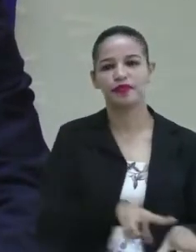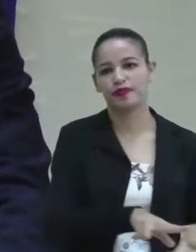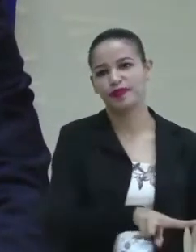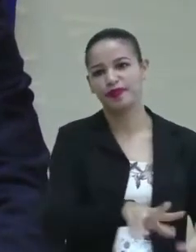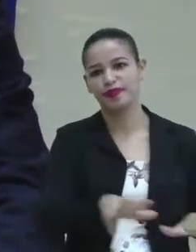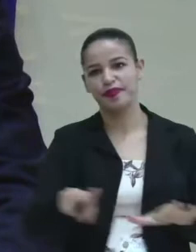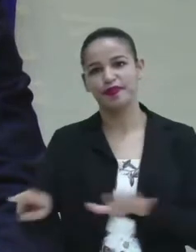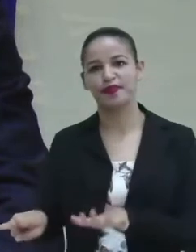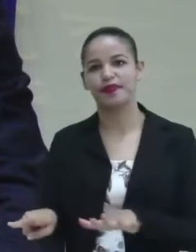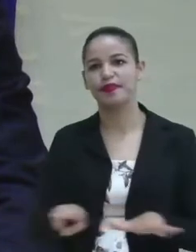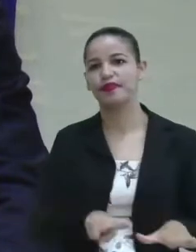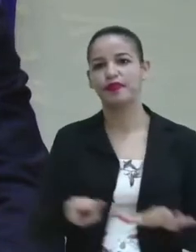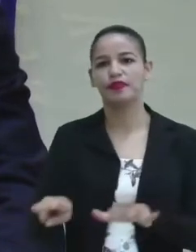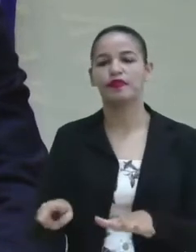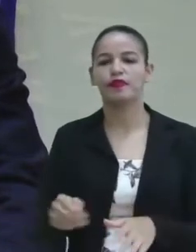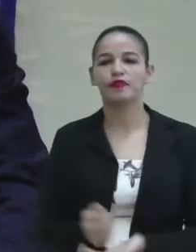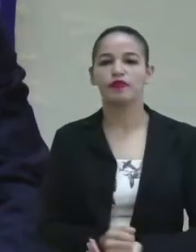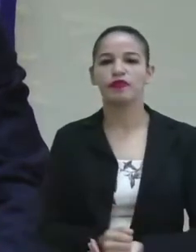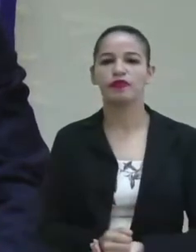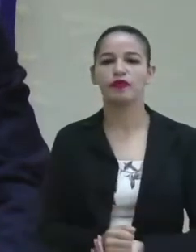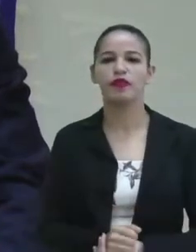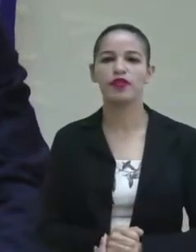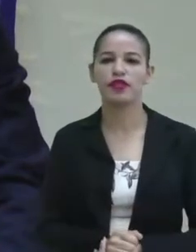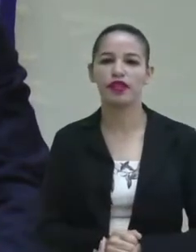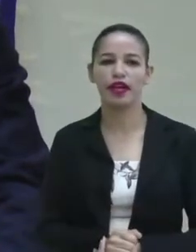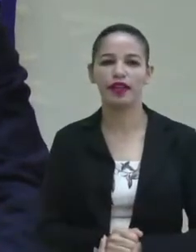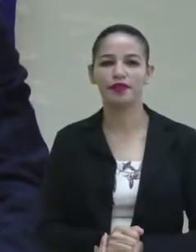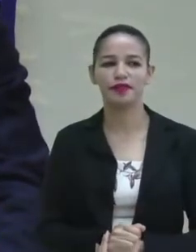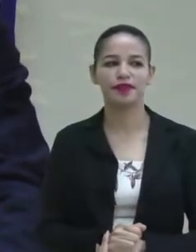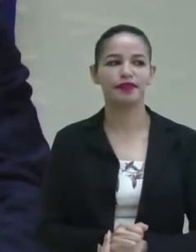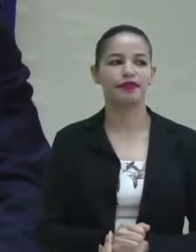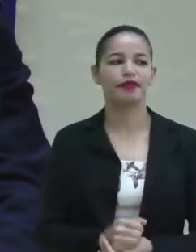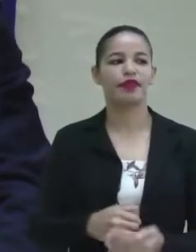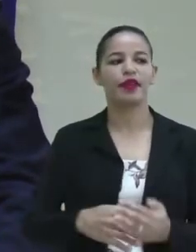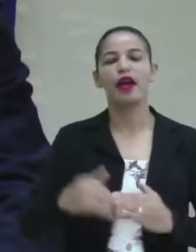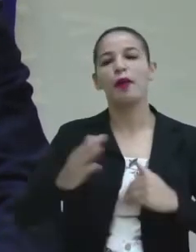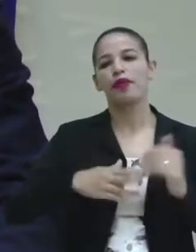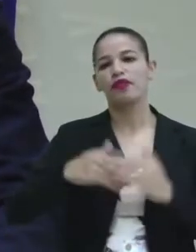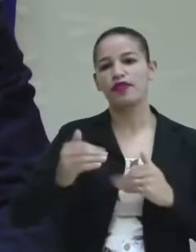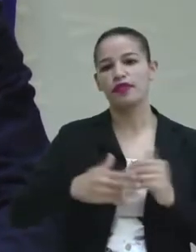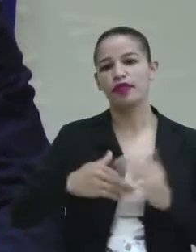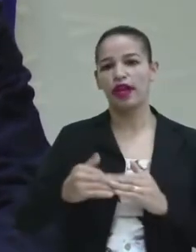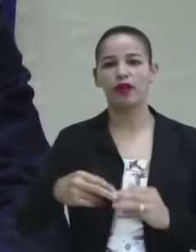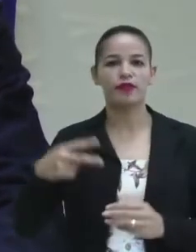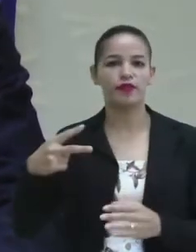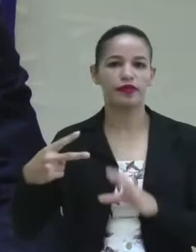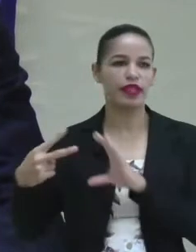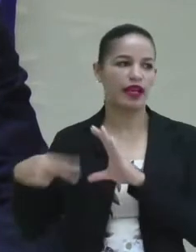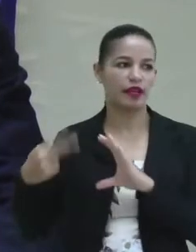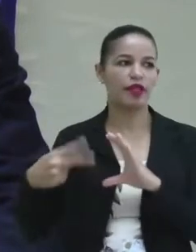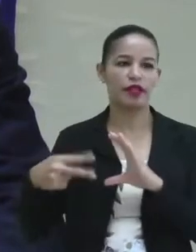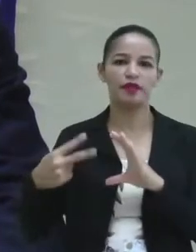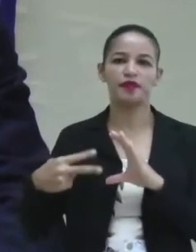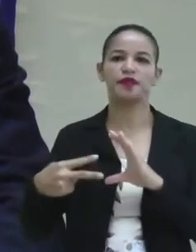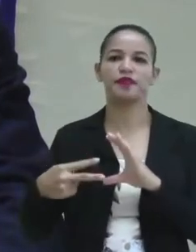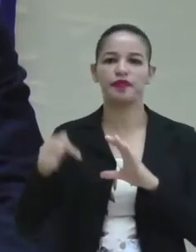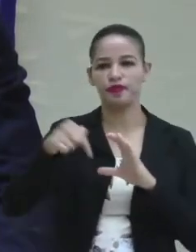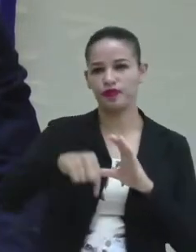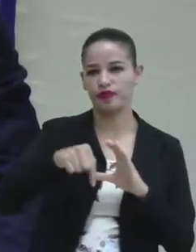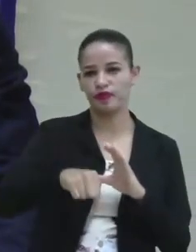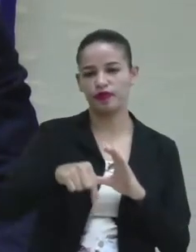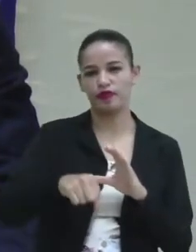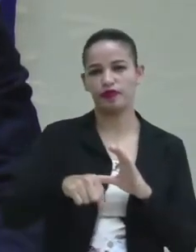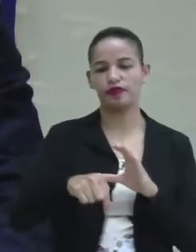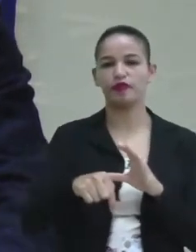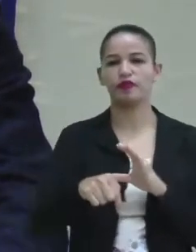foi funcionário aqui dessa casa, lhe parabenizar e abraçar nesse dia especial, como também a Renata Costa, que é funcionária da